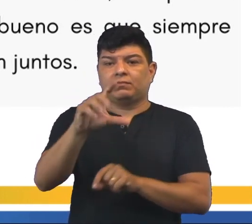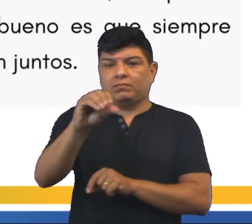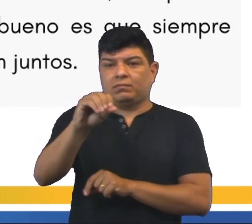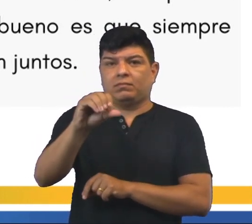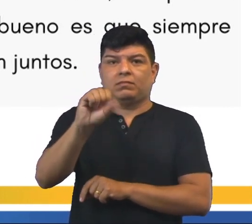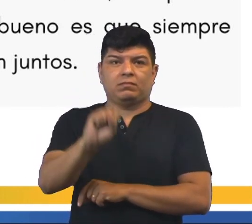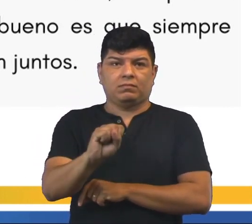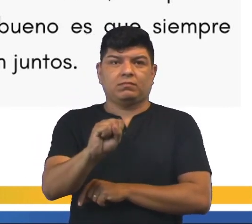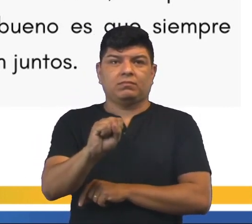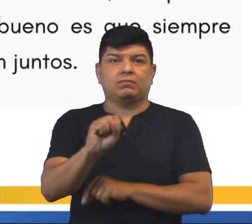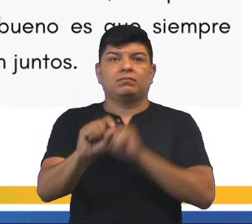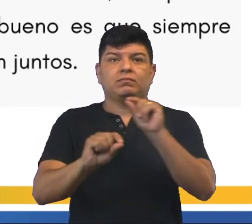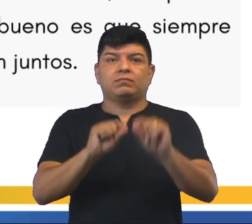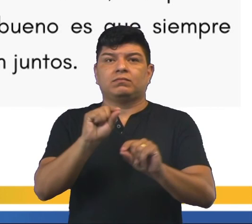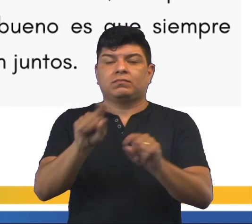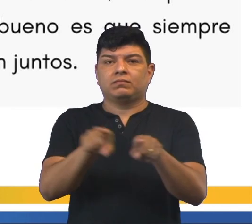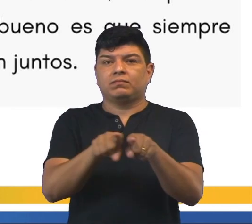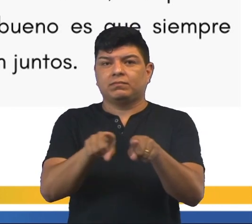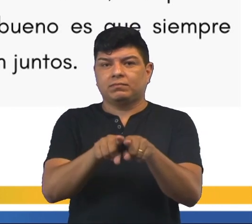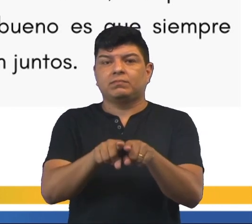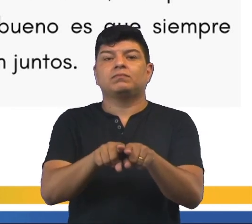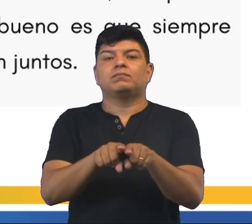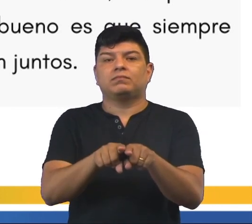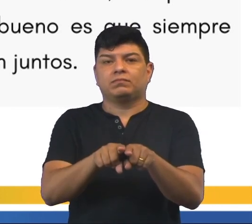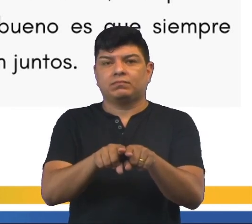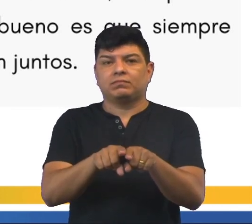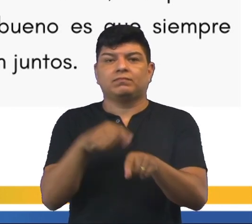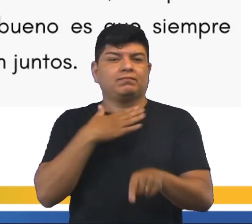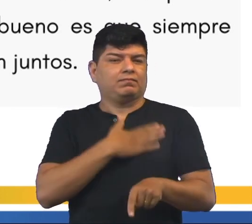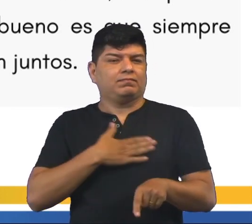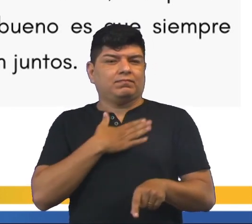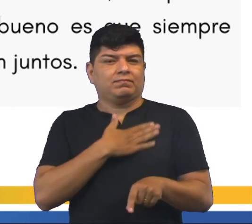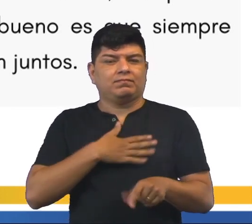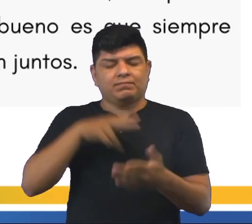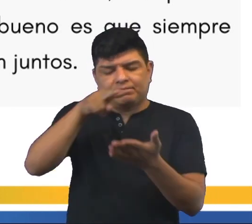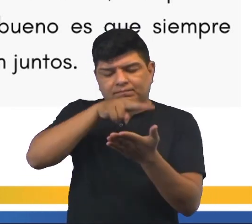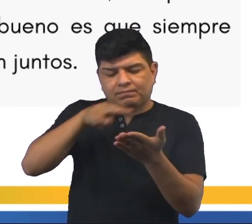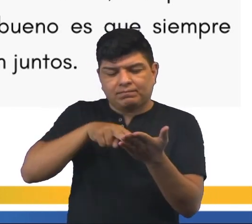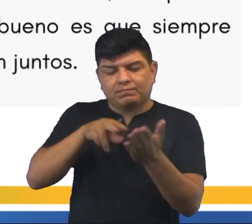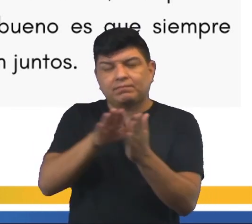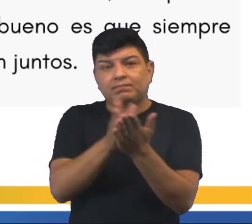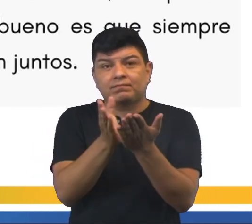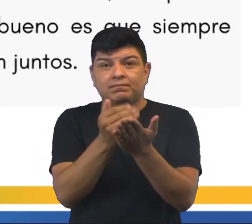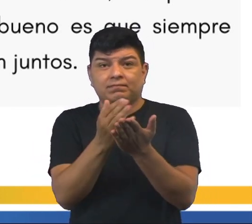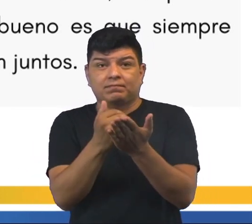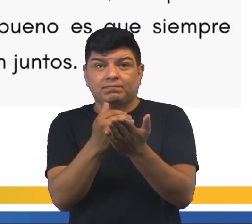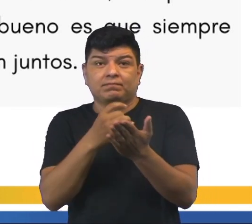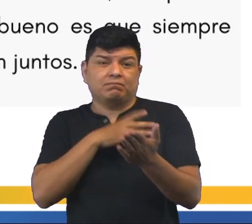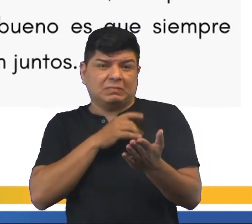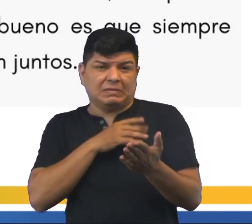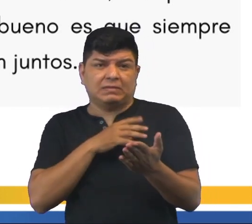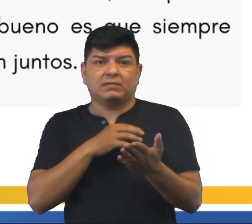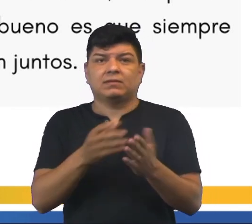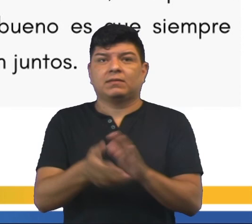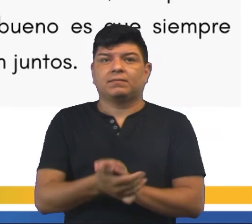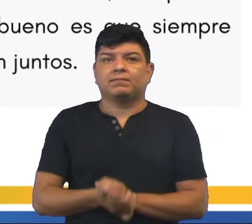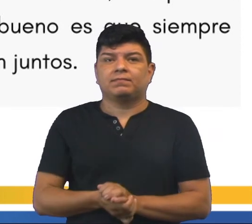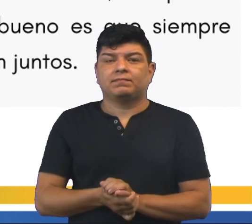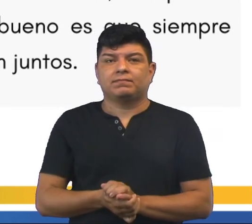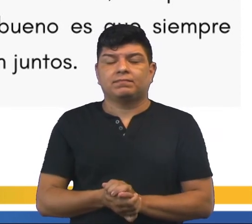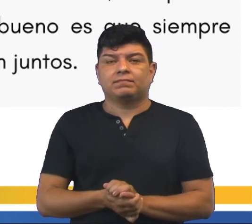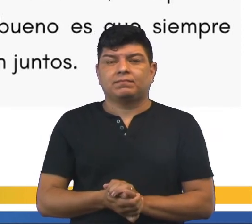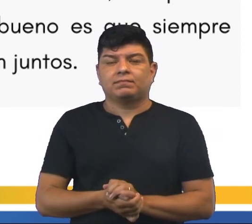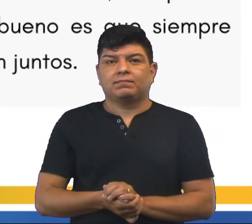suyos também são de mistério, né? Ou seja, eles gostam de ler livros de mistério e terror. Lo bueno es que sempre temos de que hablar